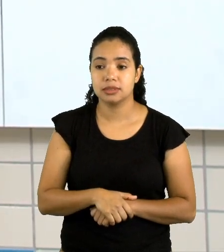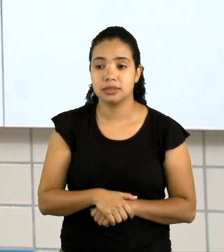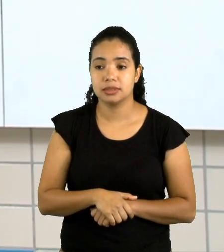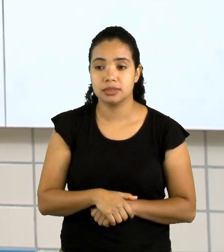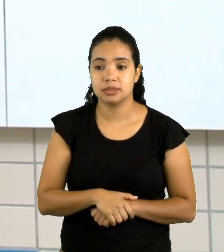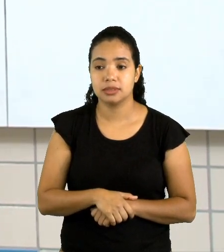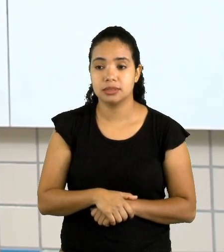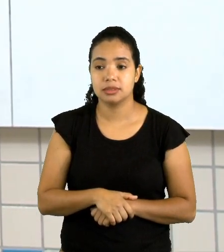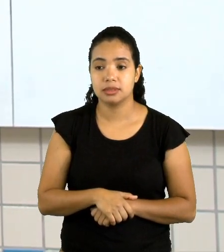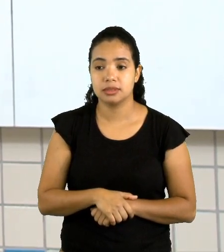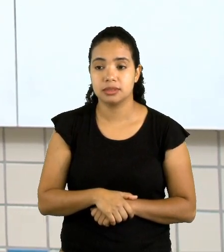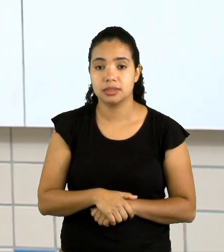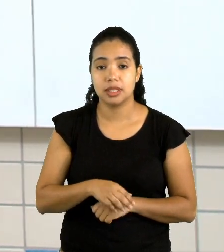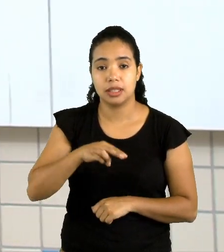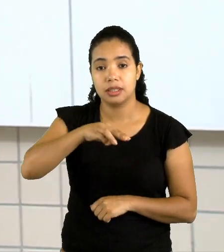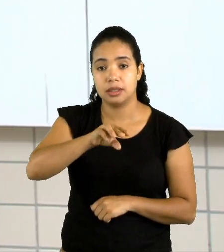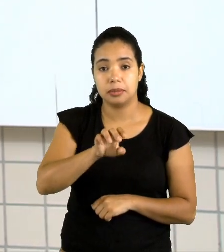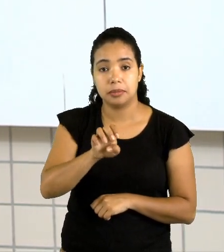mês.